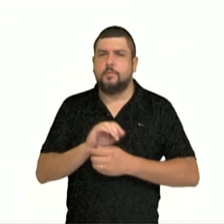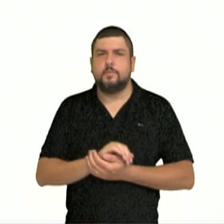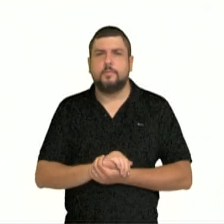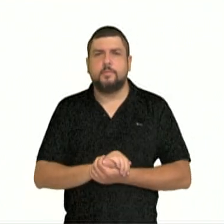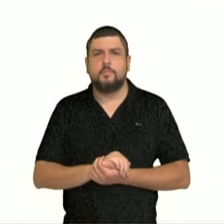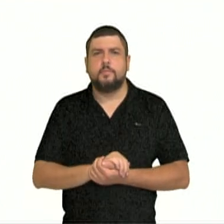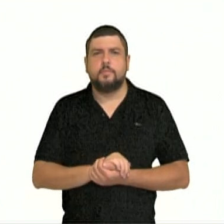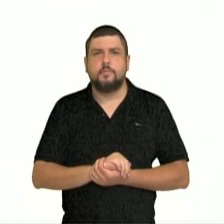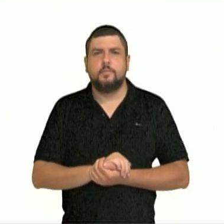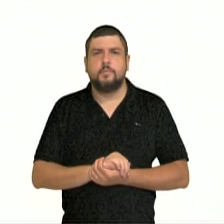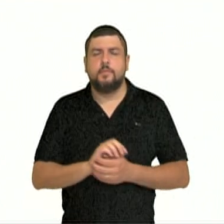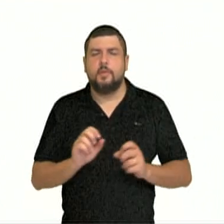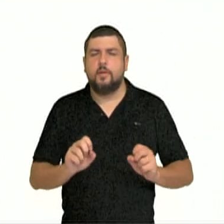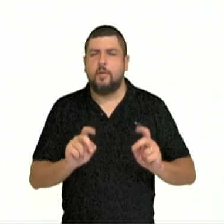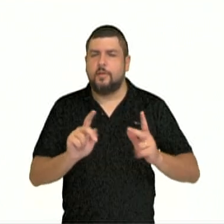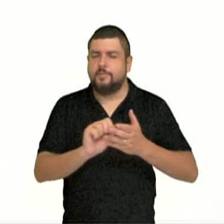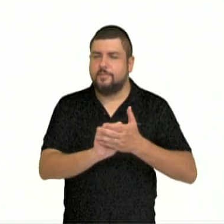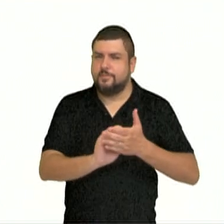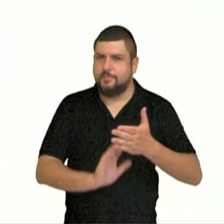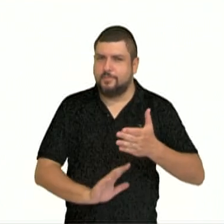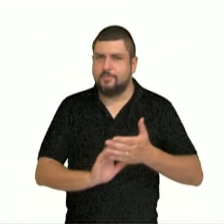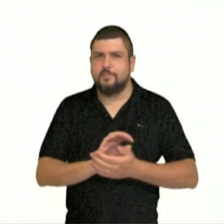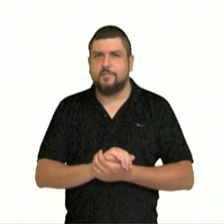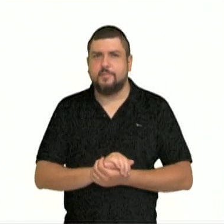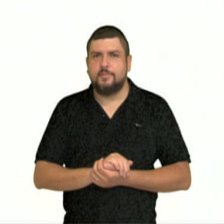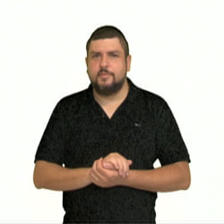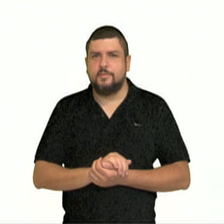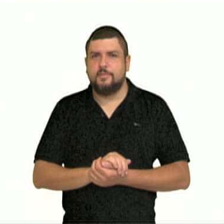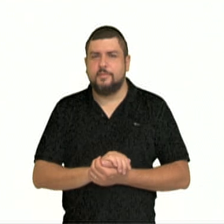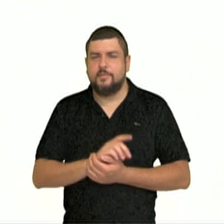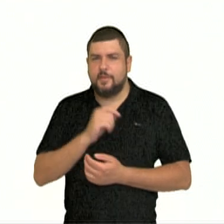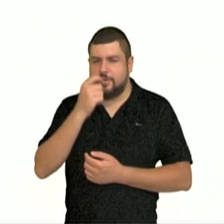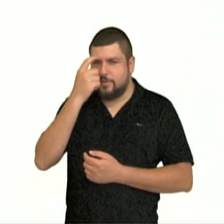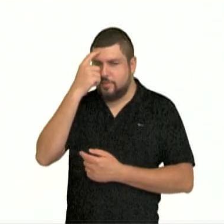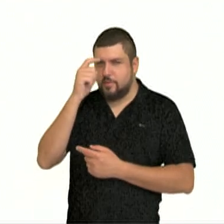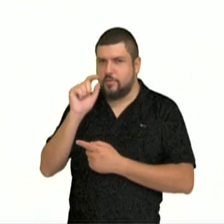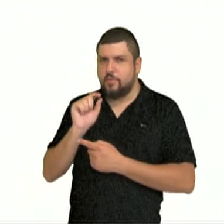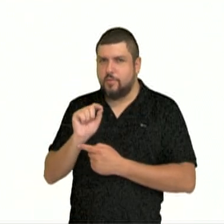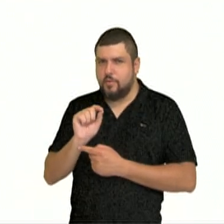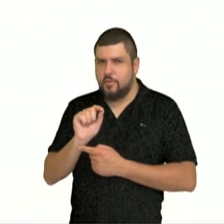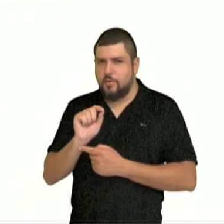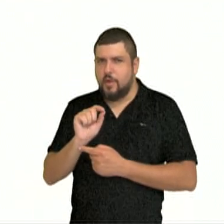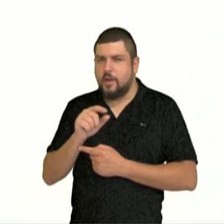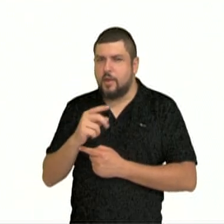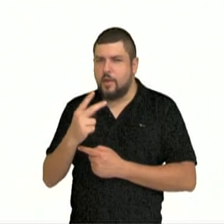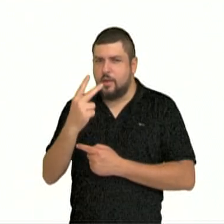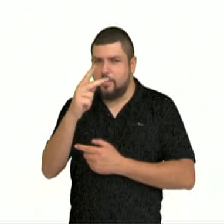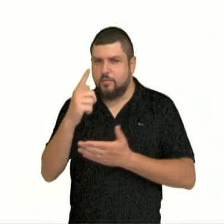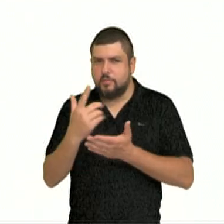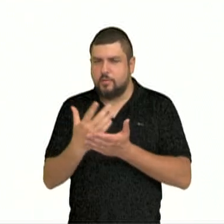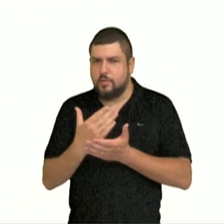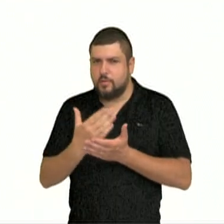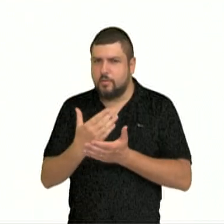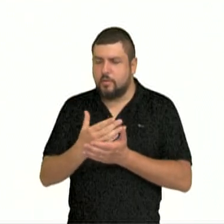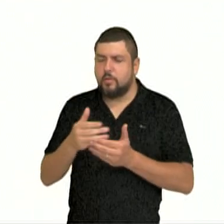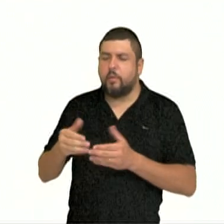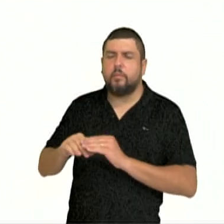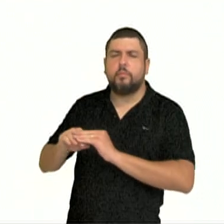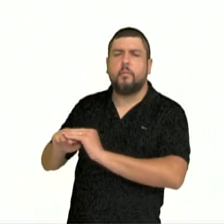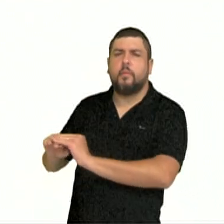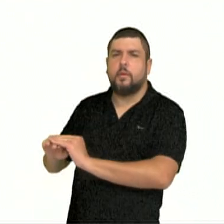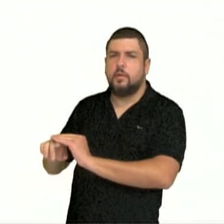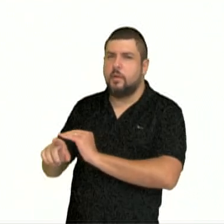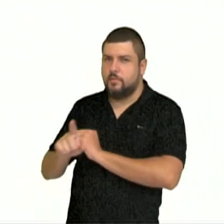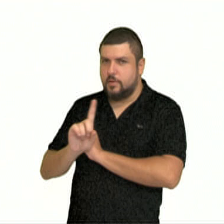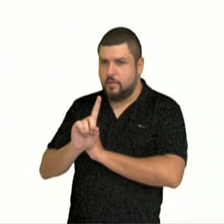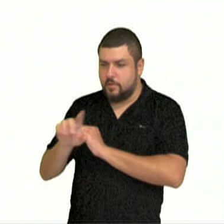Claro que tem uma atividade 2. Você achou que você não ia pegar esse caderno hoje para fazer tarefa? Claro que